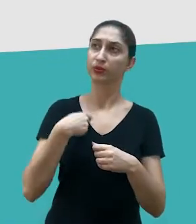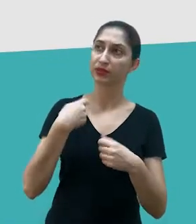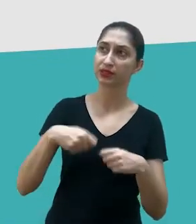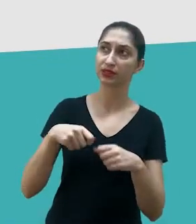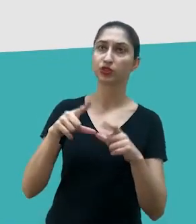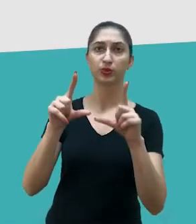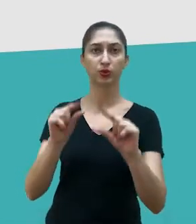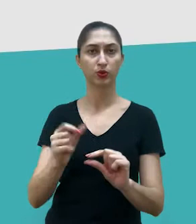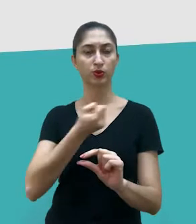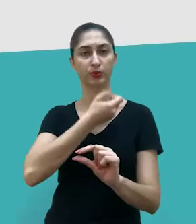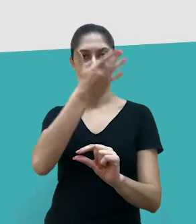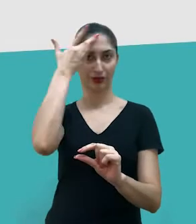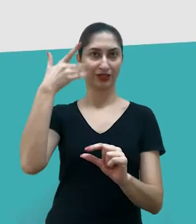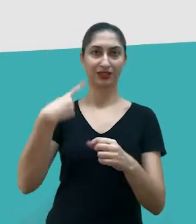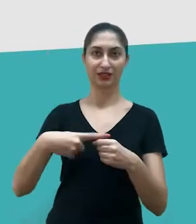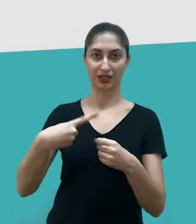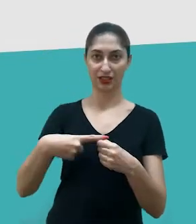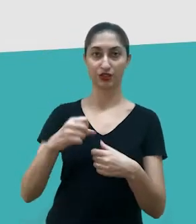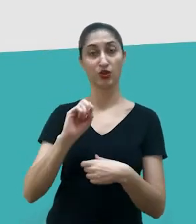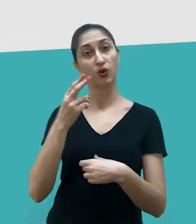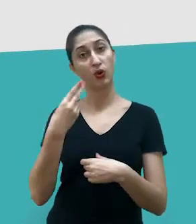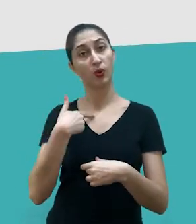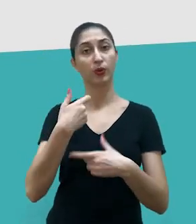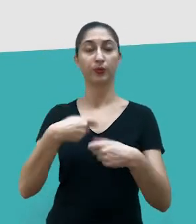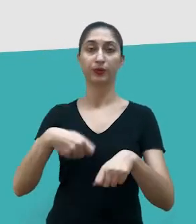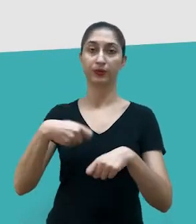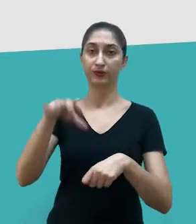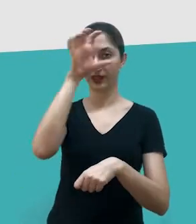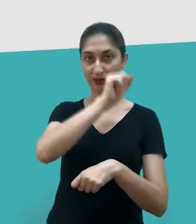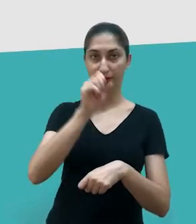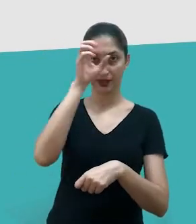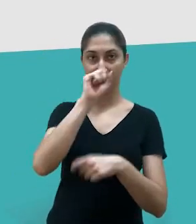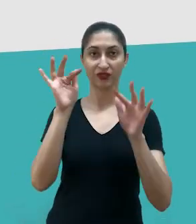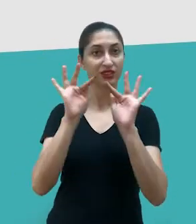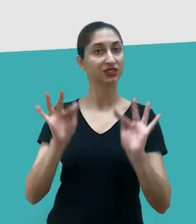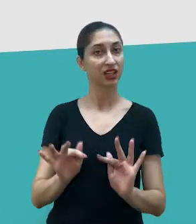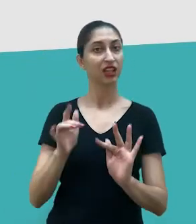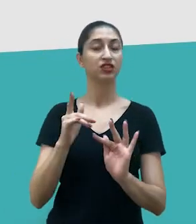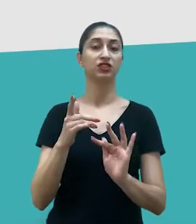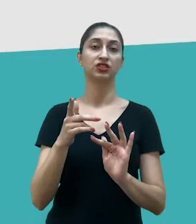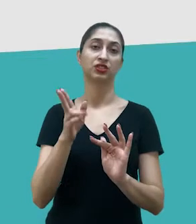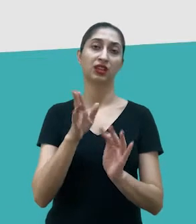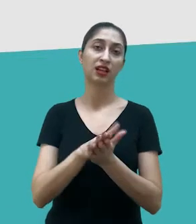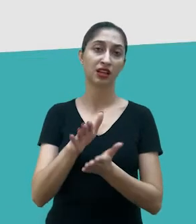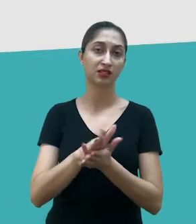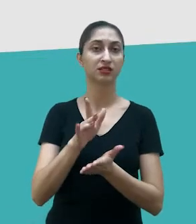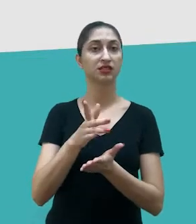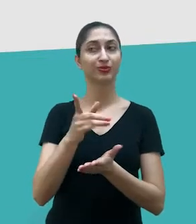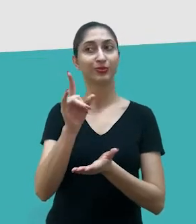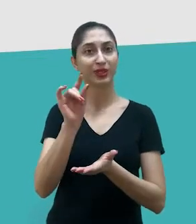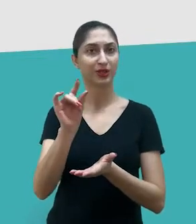eu preciso aprender a ser feliz com menos. E essa reflexão ela é muito importante. A pandemia ensinou